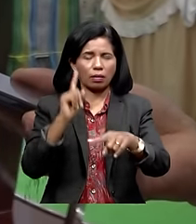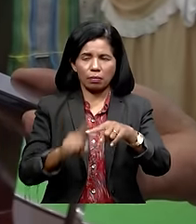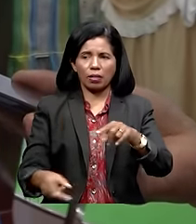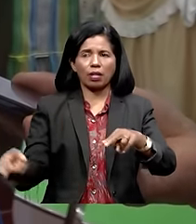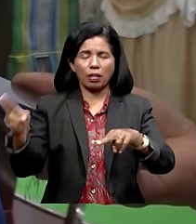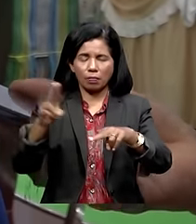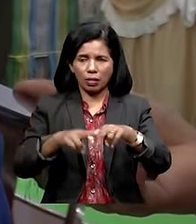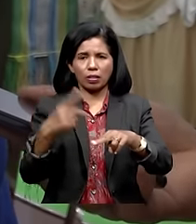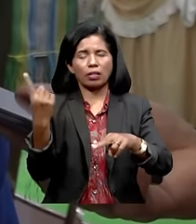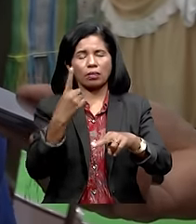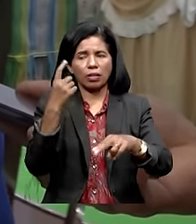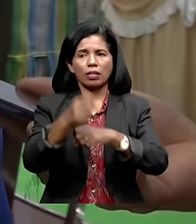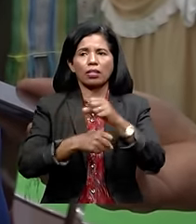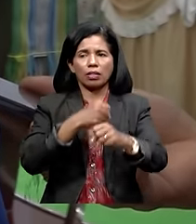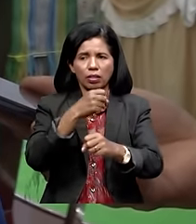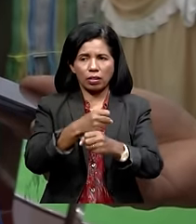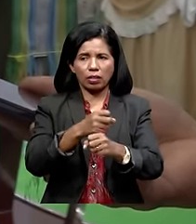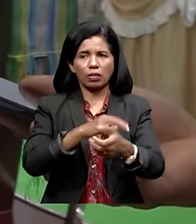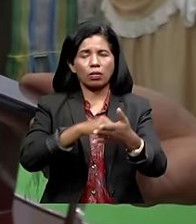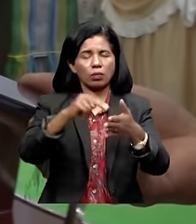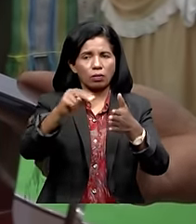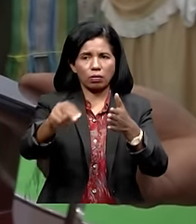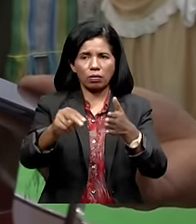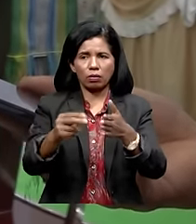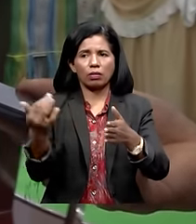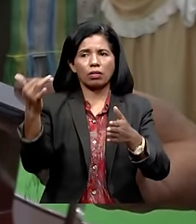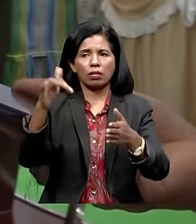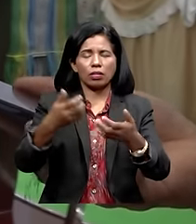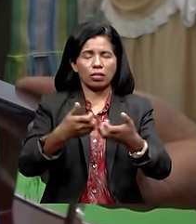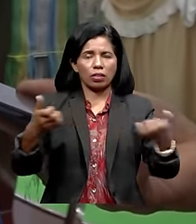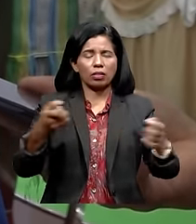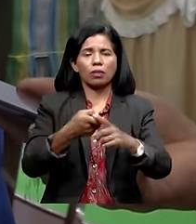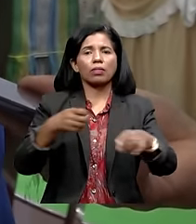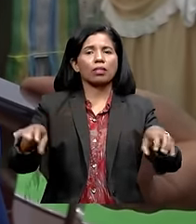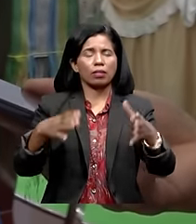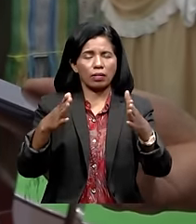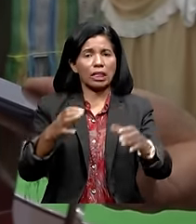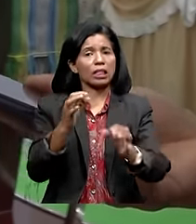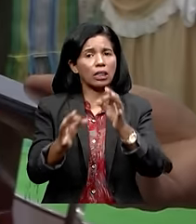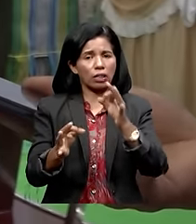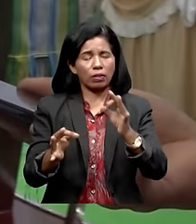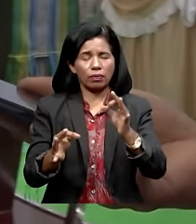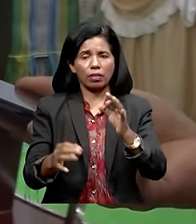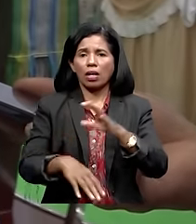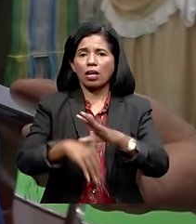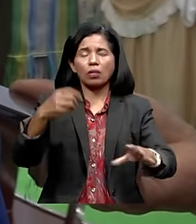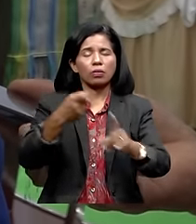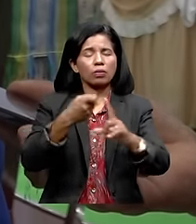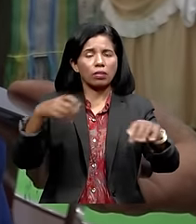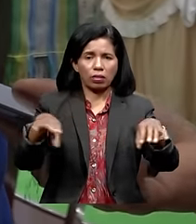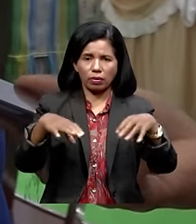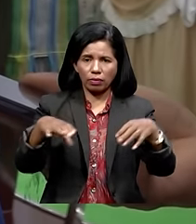aumenta bebek karatina, aumenta bebek nomors nebe, sesu sistema. Se aumenta bebek, ue in excelencia rasika